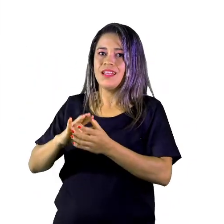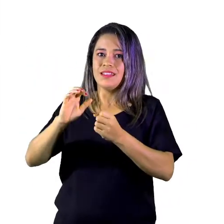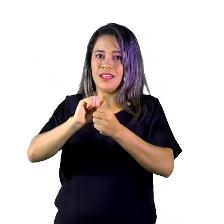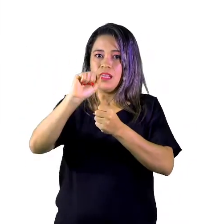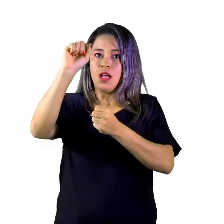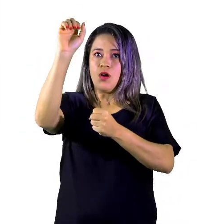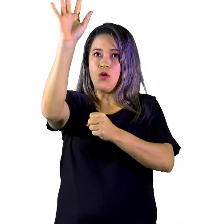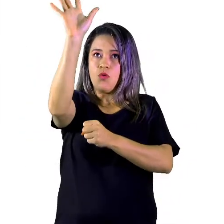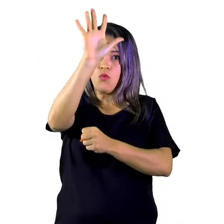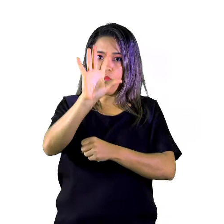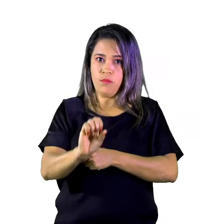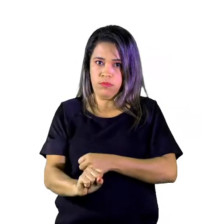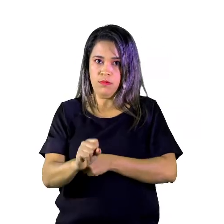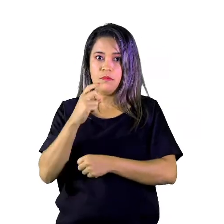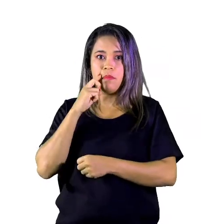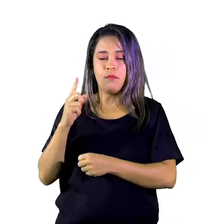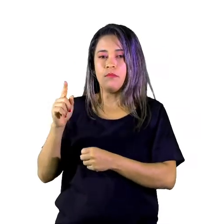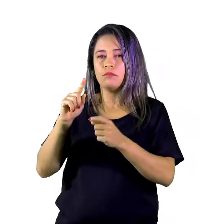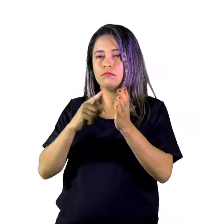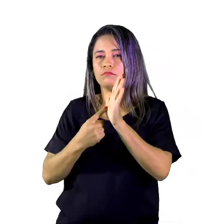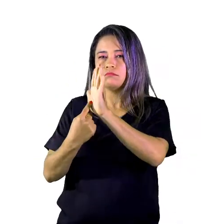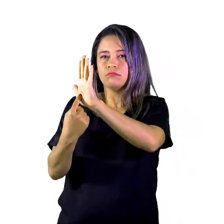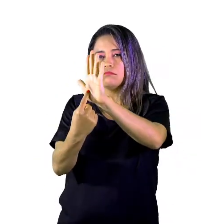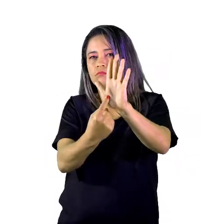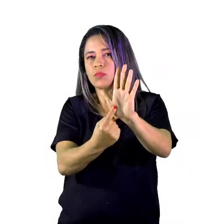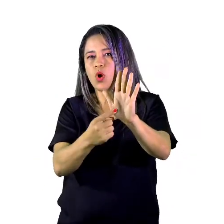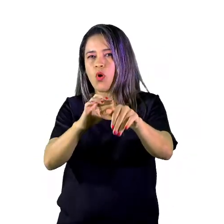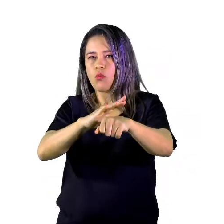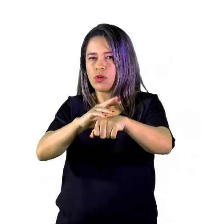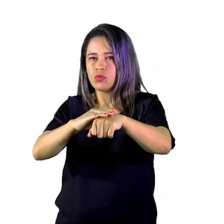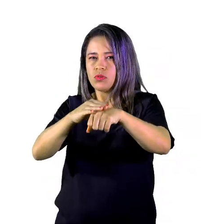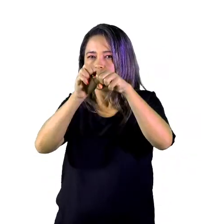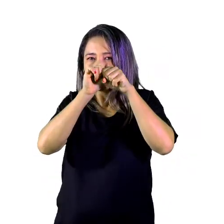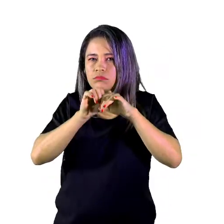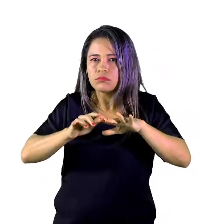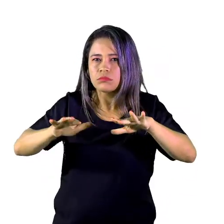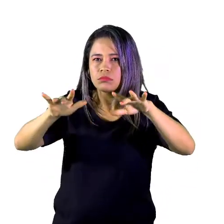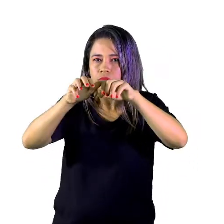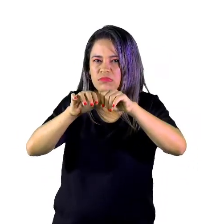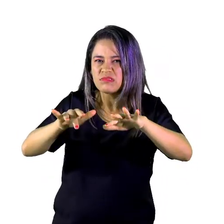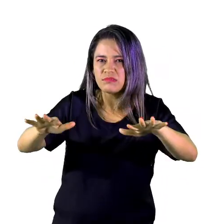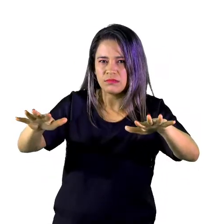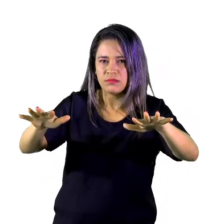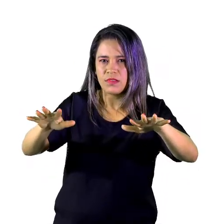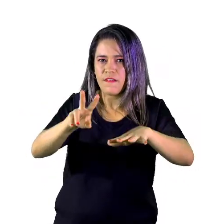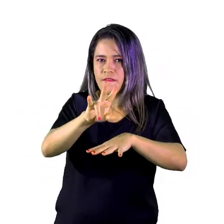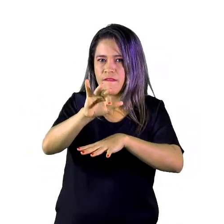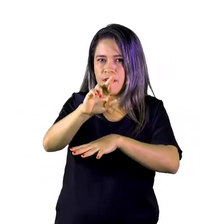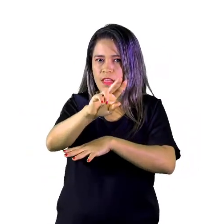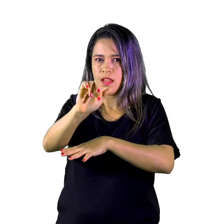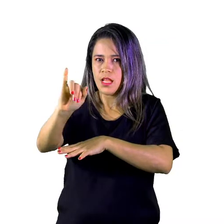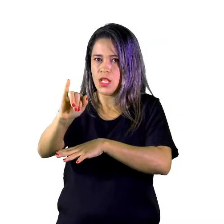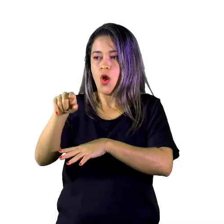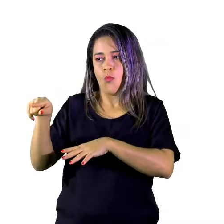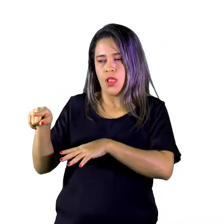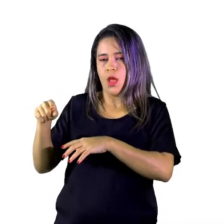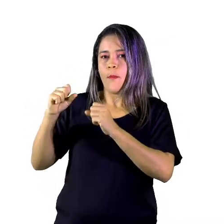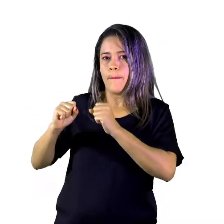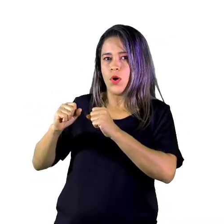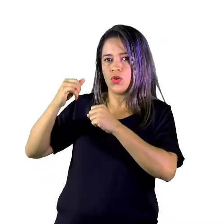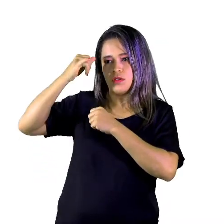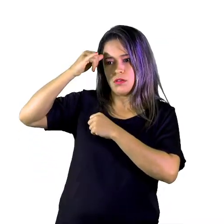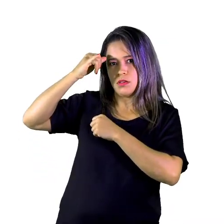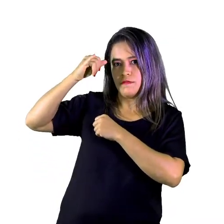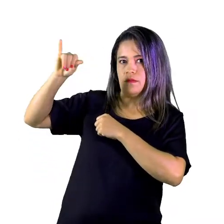mental mostrando algumas doenças virais. Muitas delas nós temos como nos prevenir, temos as